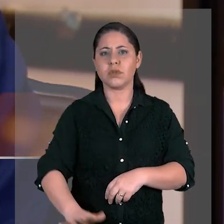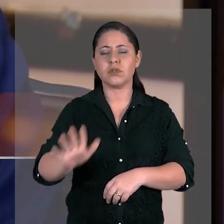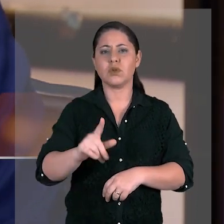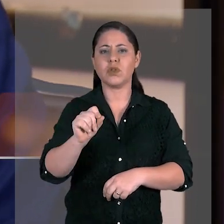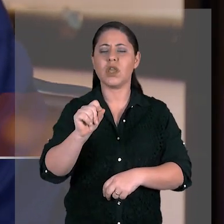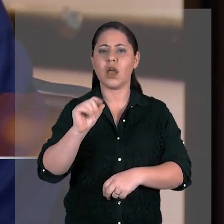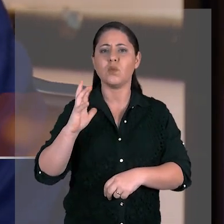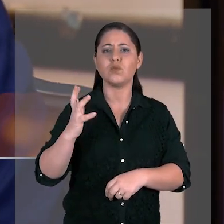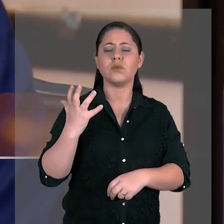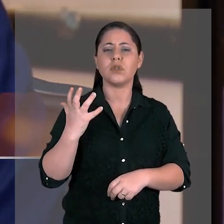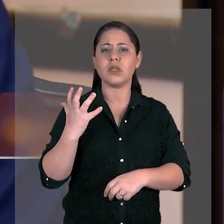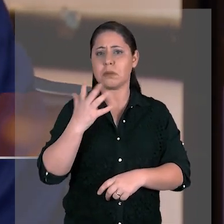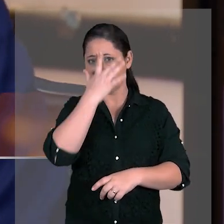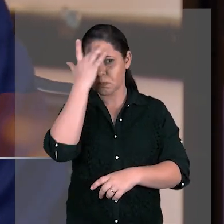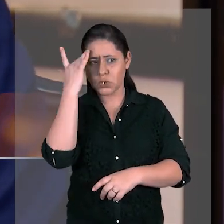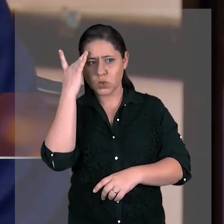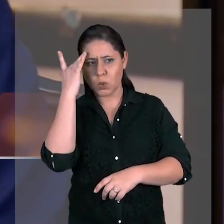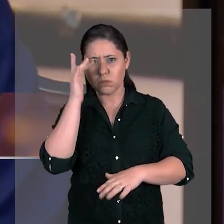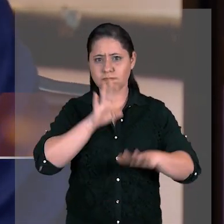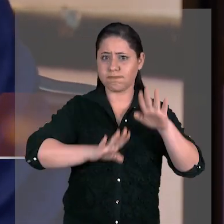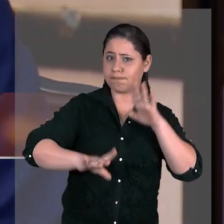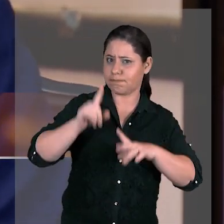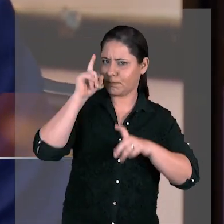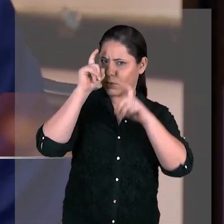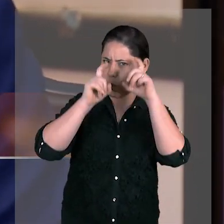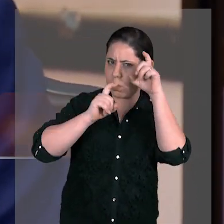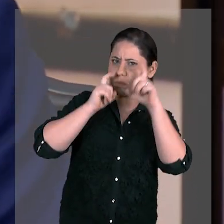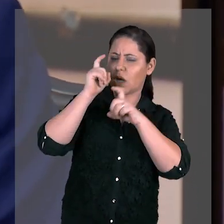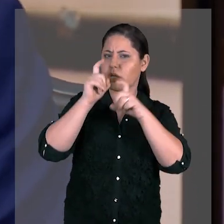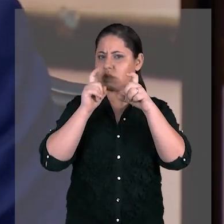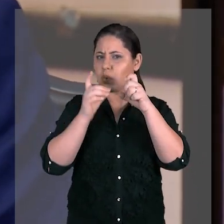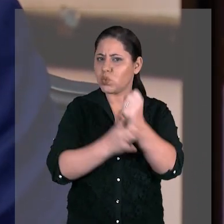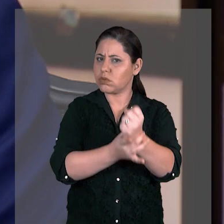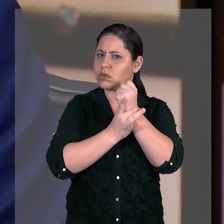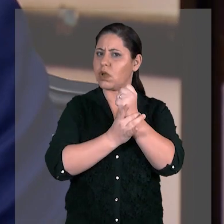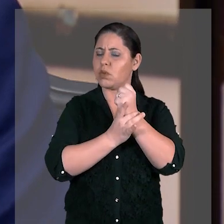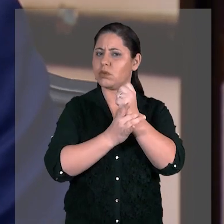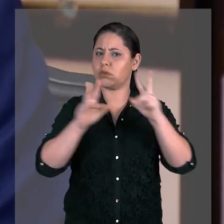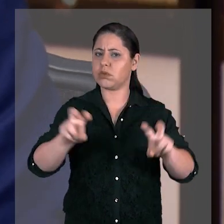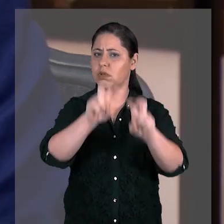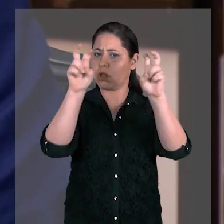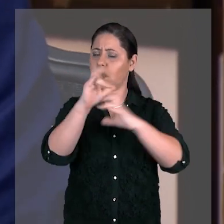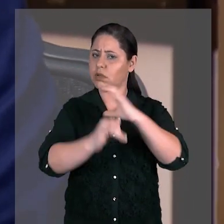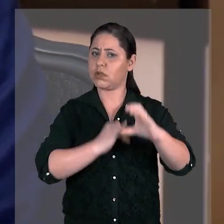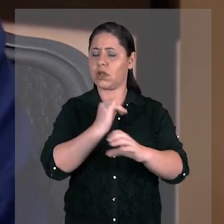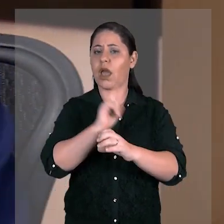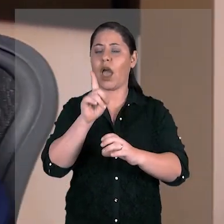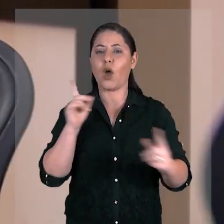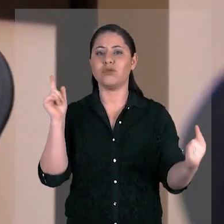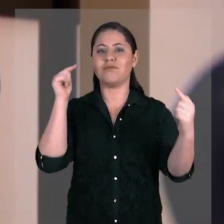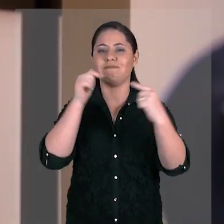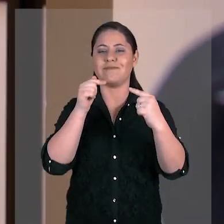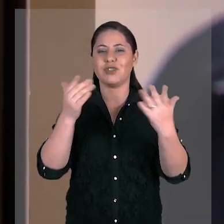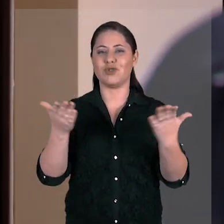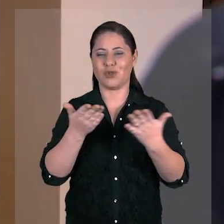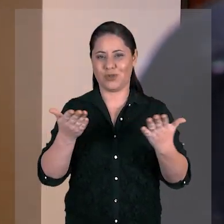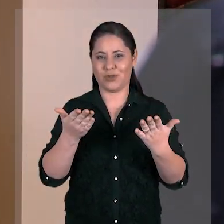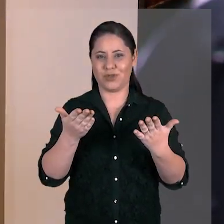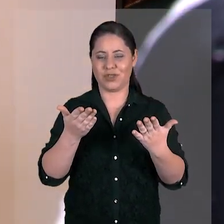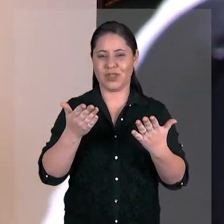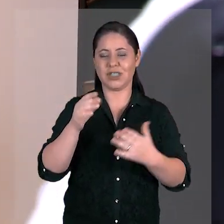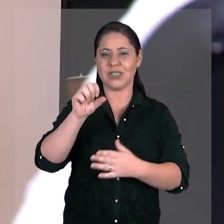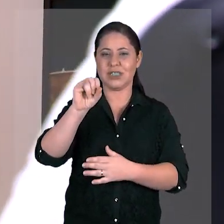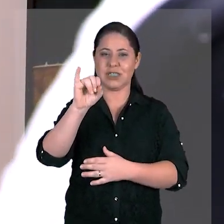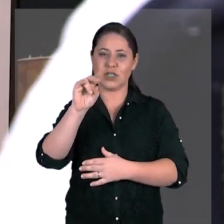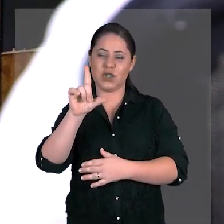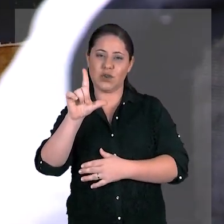Brasil. E isso tem levado os usuários a demonstrarem a sua preocupação com segurança na internet. Esse é o tema do Ponto de Vista de hoje,